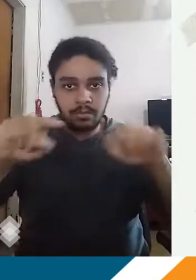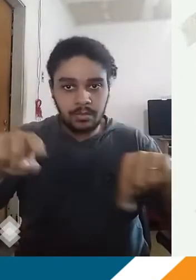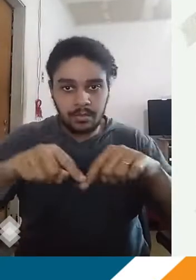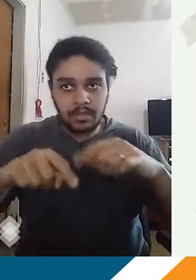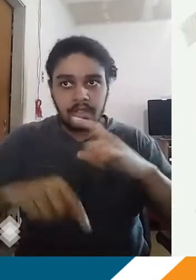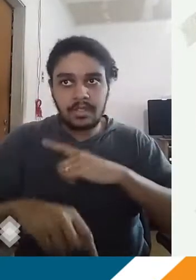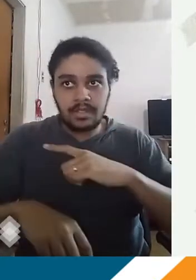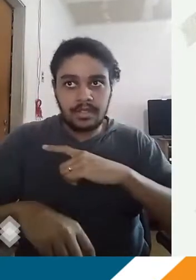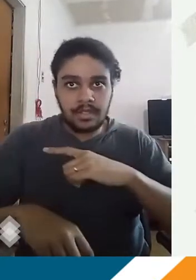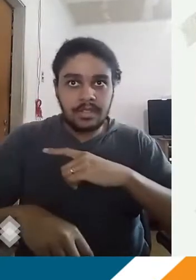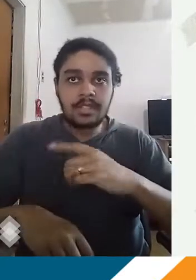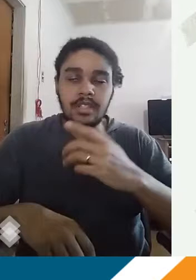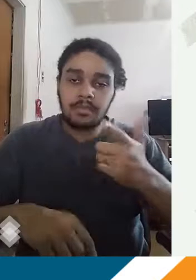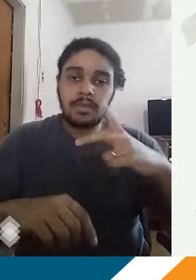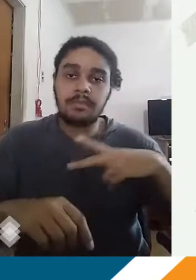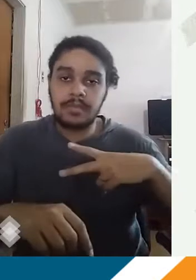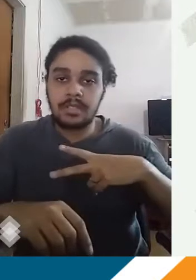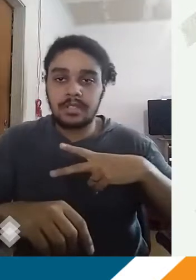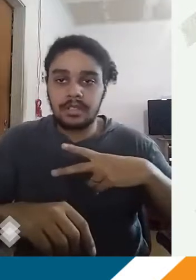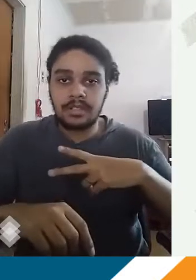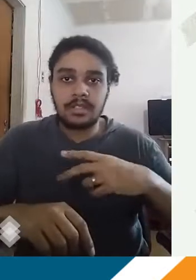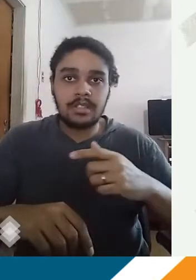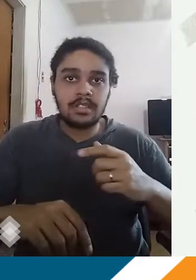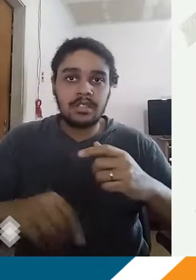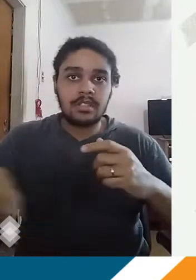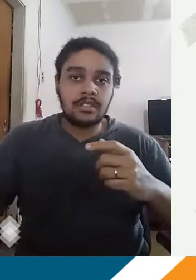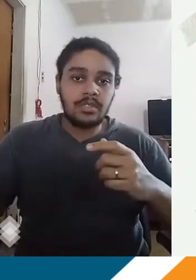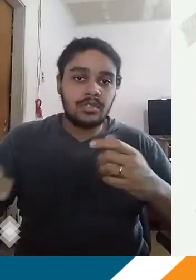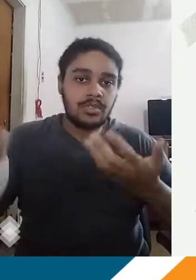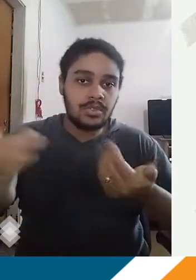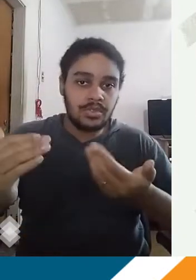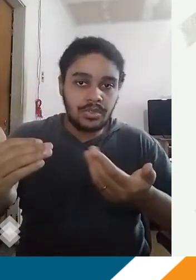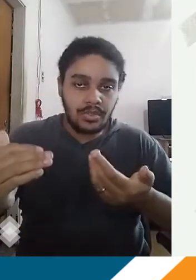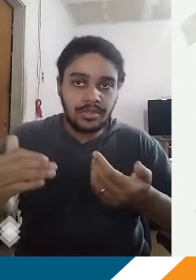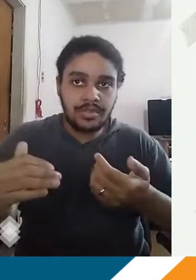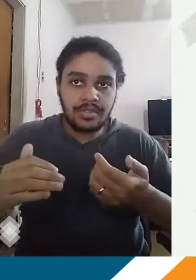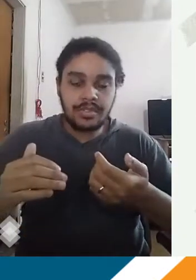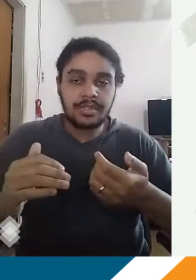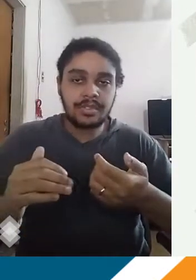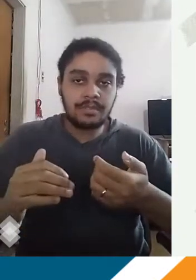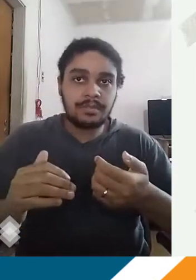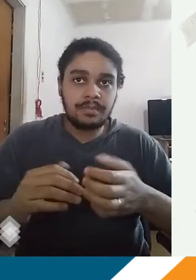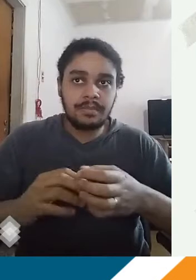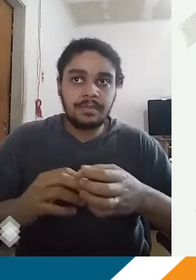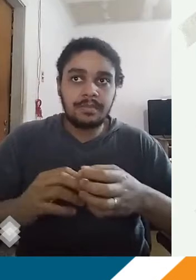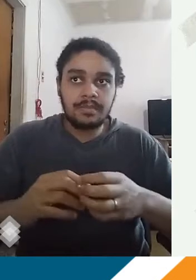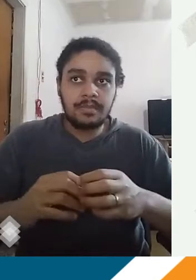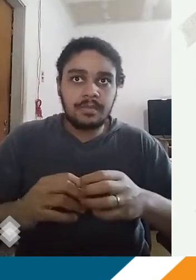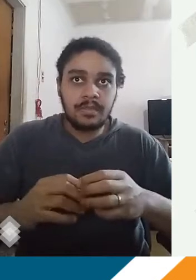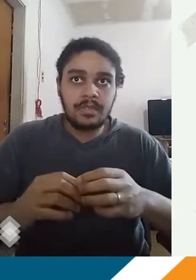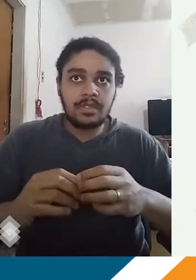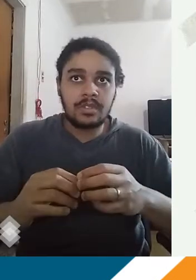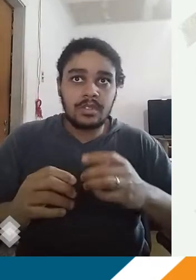modelos de pirâmides. Cada uma delas apresentará uma peculiaridade. Primeira, pirâmide jovem, base larga, indicando natalidade alta, e